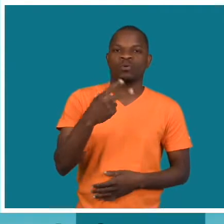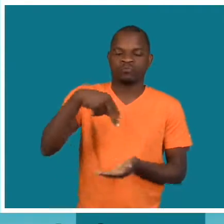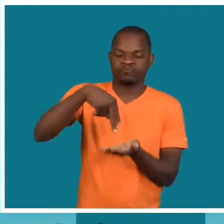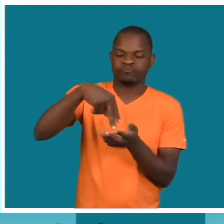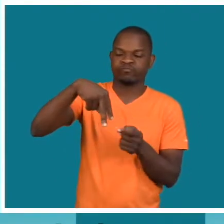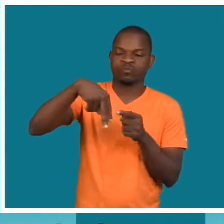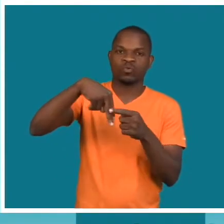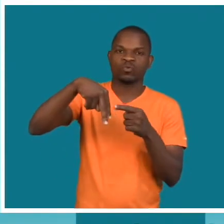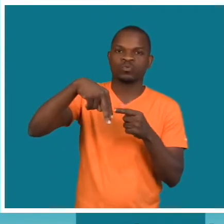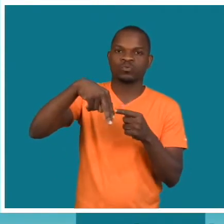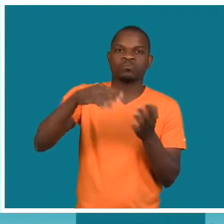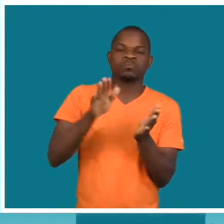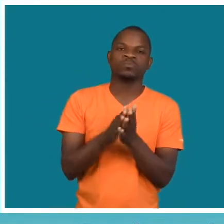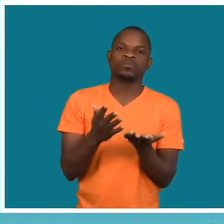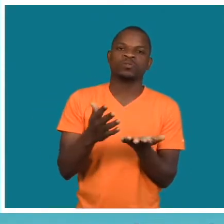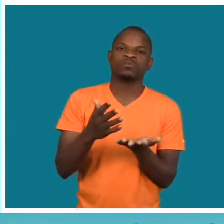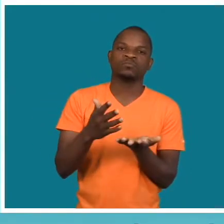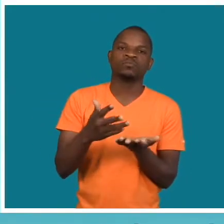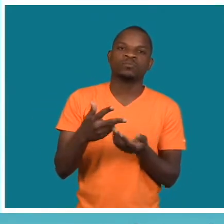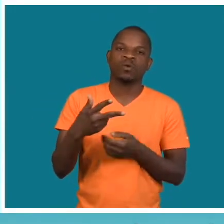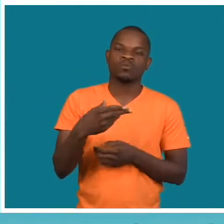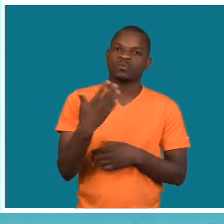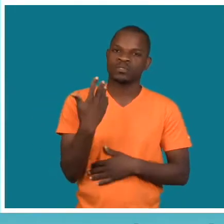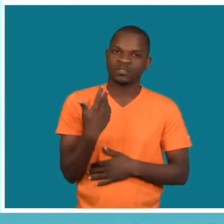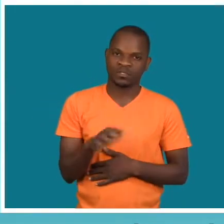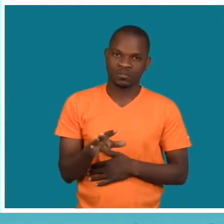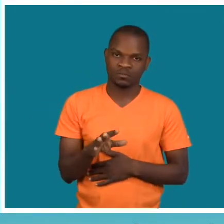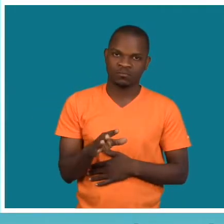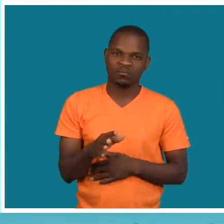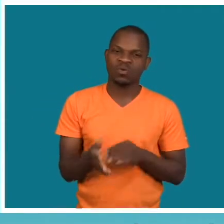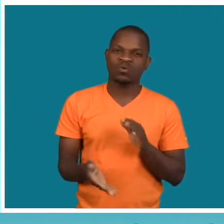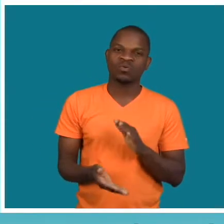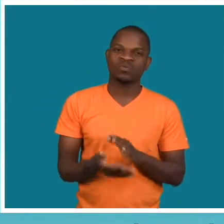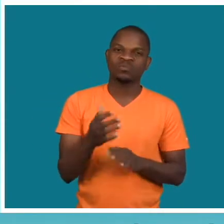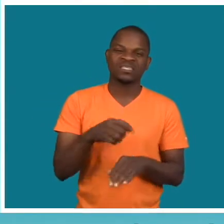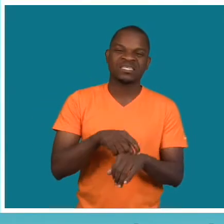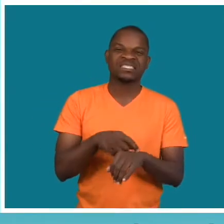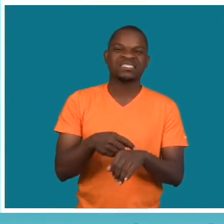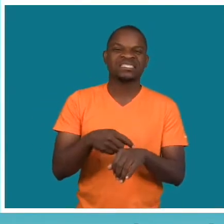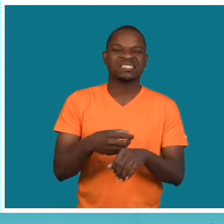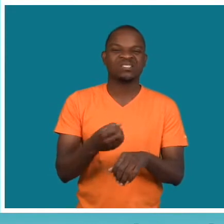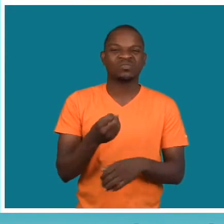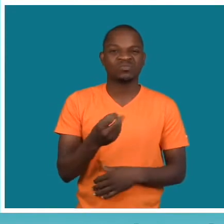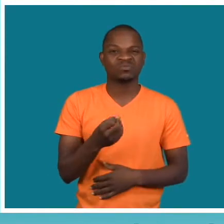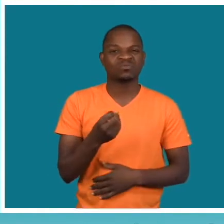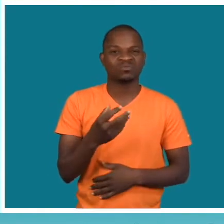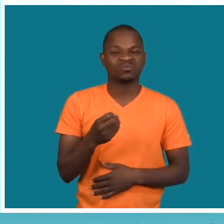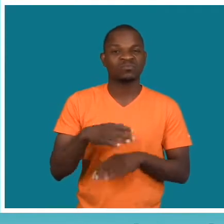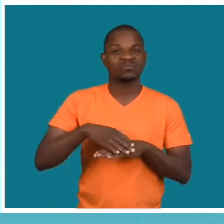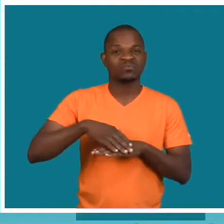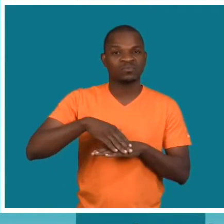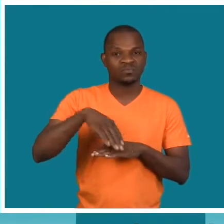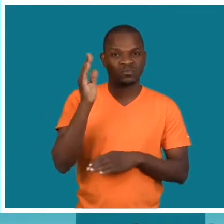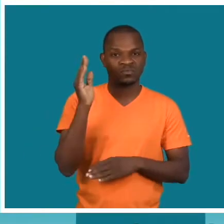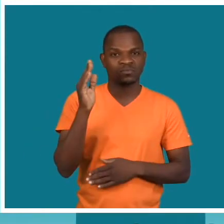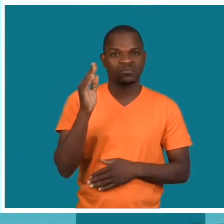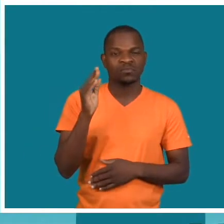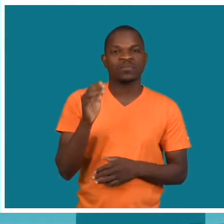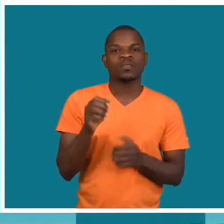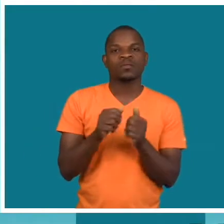daqui. A amputação, quando eu piso, ela volta a romper o osso e a pele fica fora. Isso cria a minha situação.